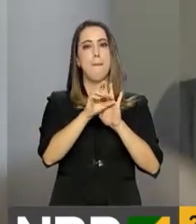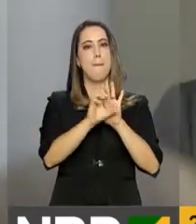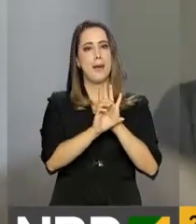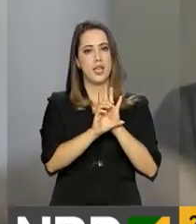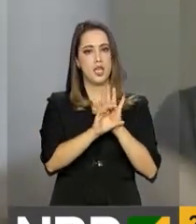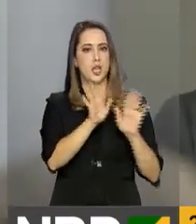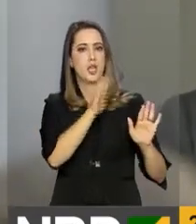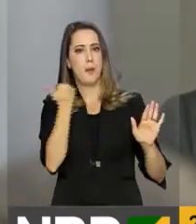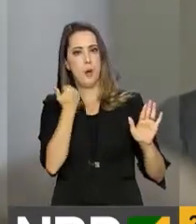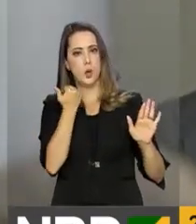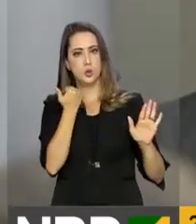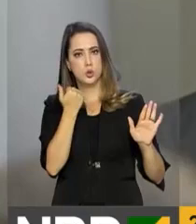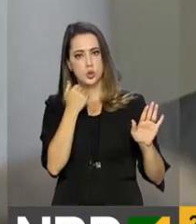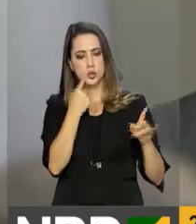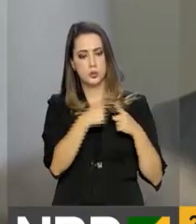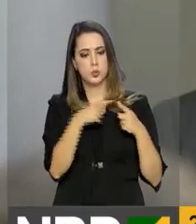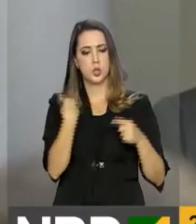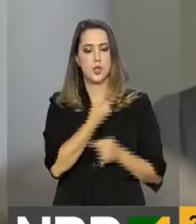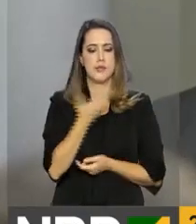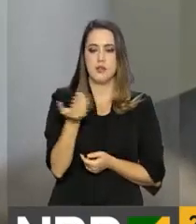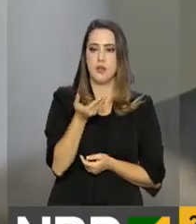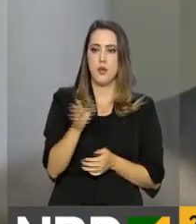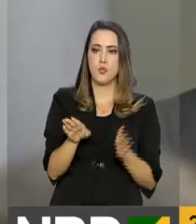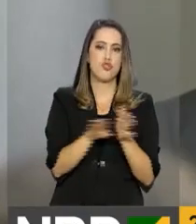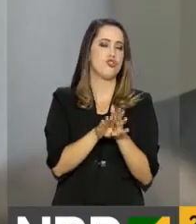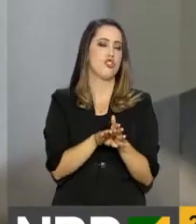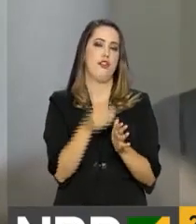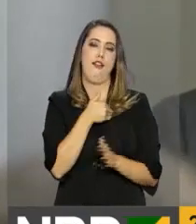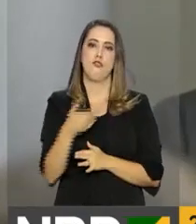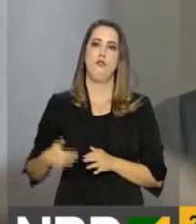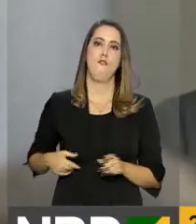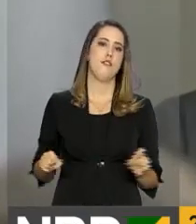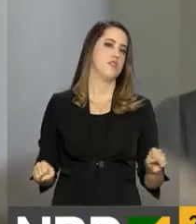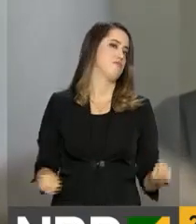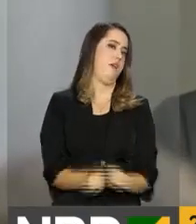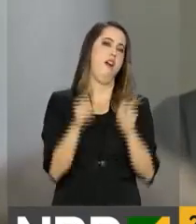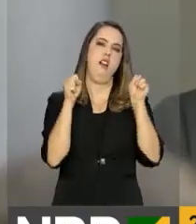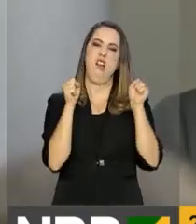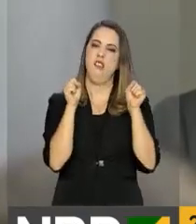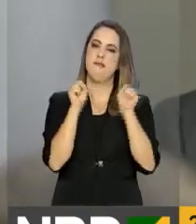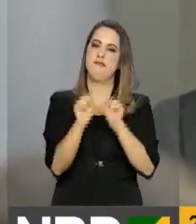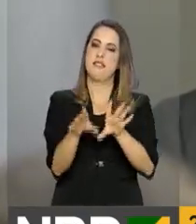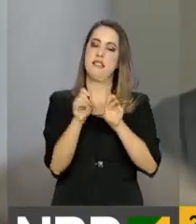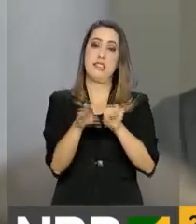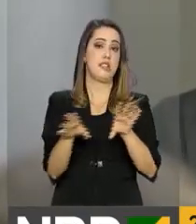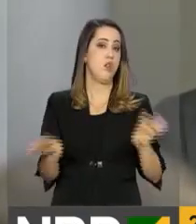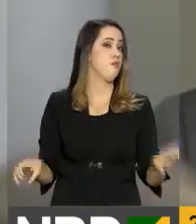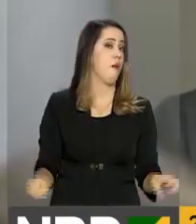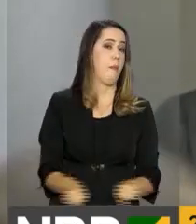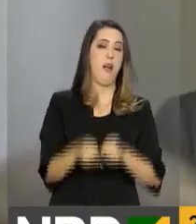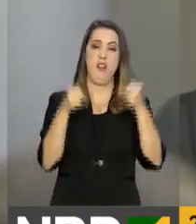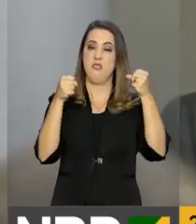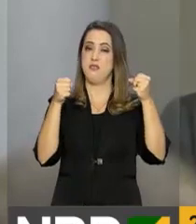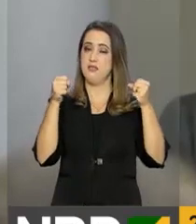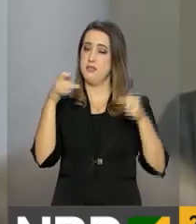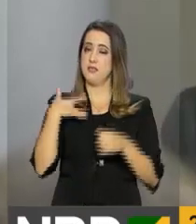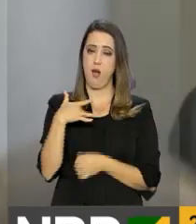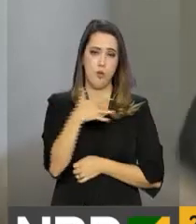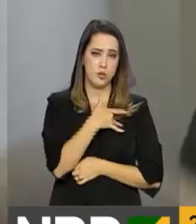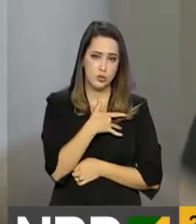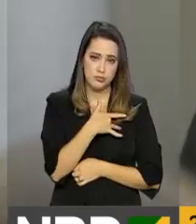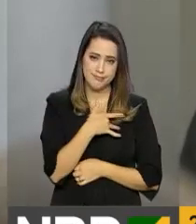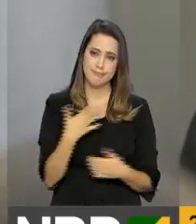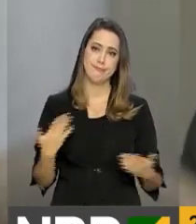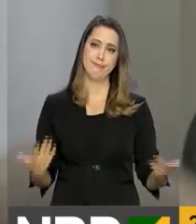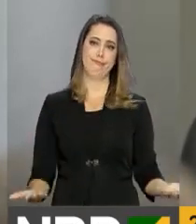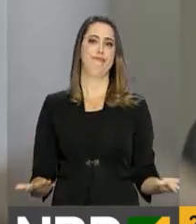nosso desejo fosse chegar ao governo para acabar com a educação e acabar com a saúde, não é? Mas, digo eu, como nós tínhamos